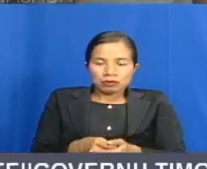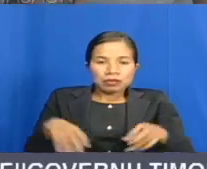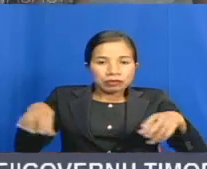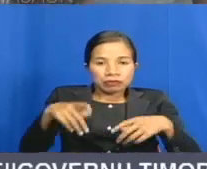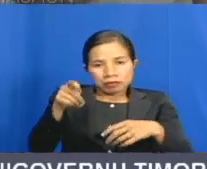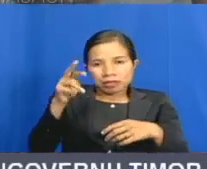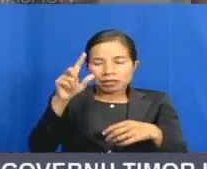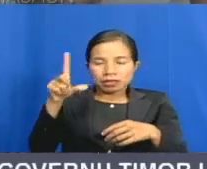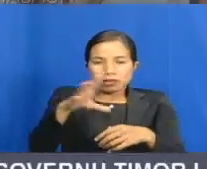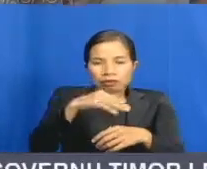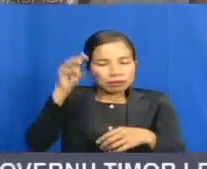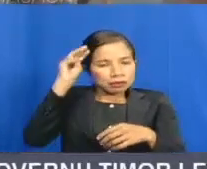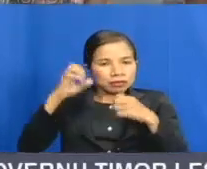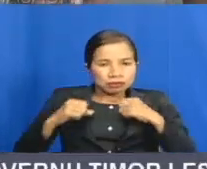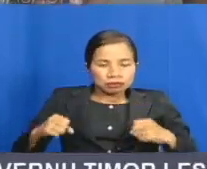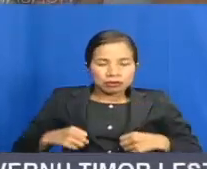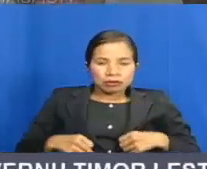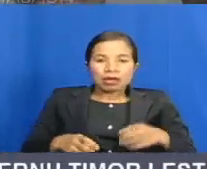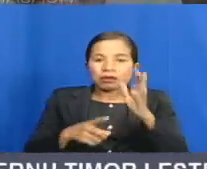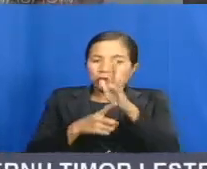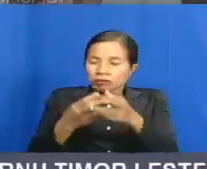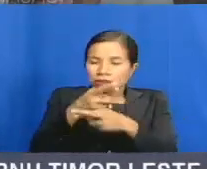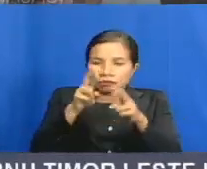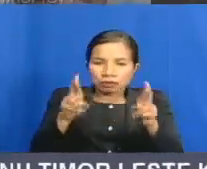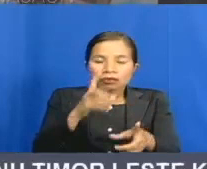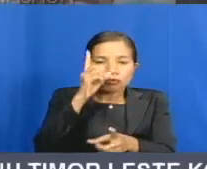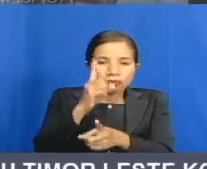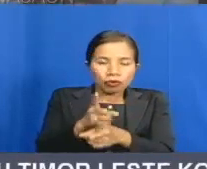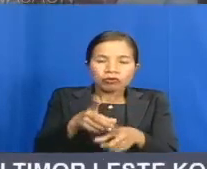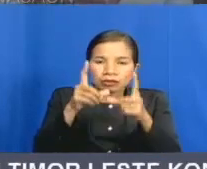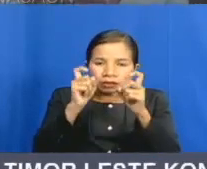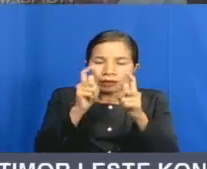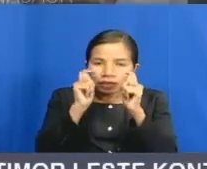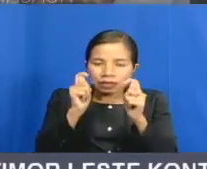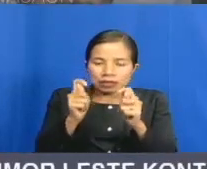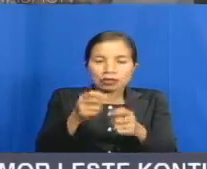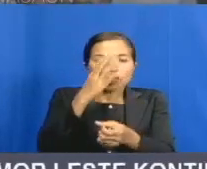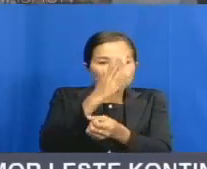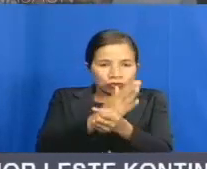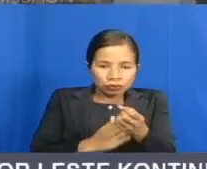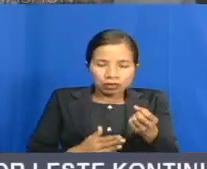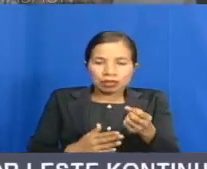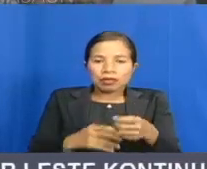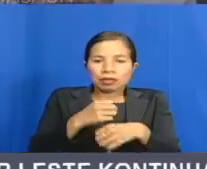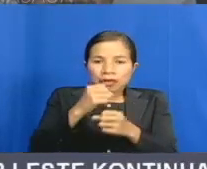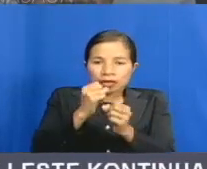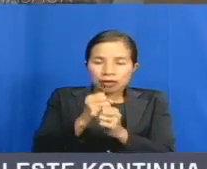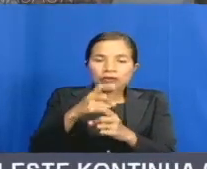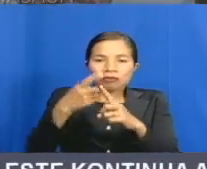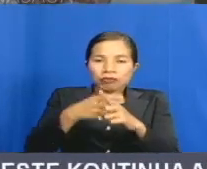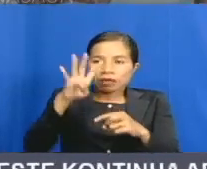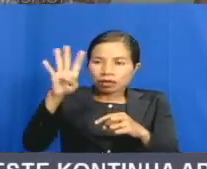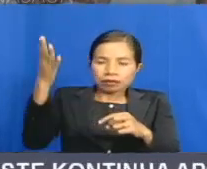PNTL, nomos Ministério Saúde, atu fosai resultado original exame médico ou autópsia nebe mak haloona e fulan hat